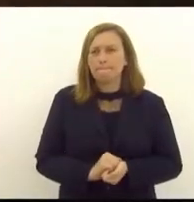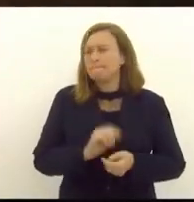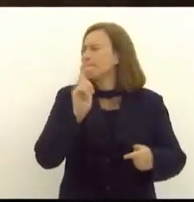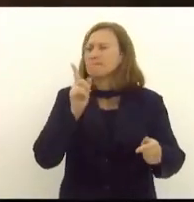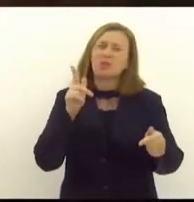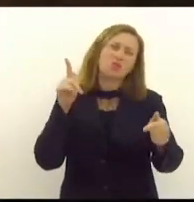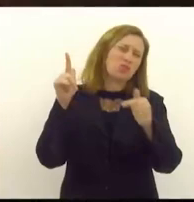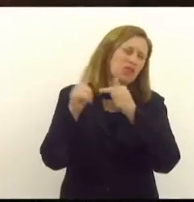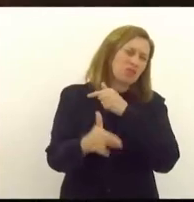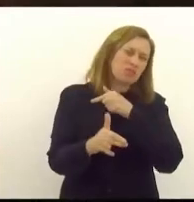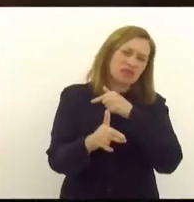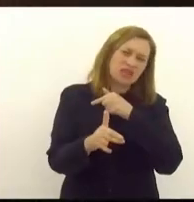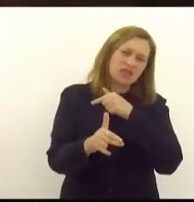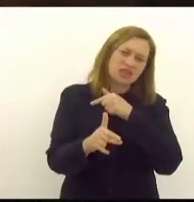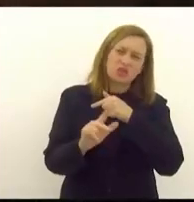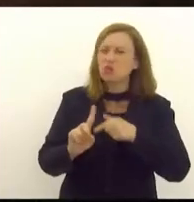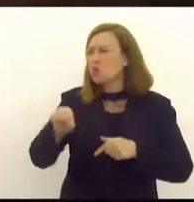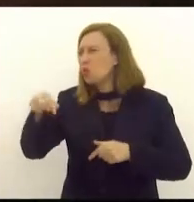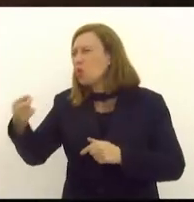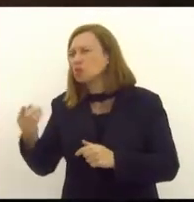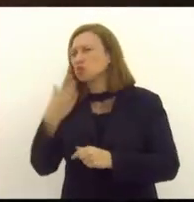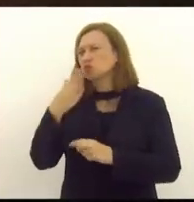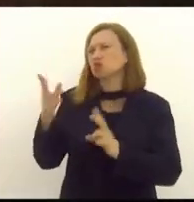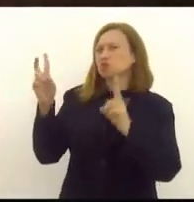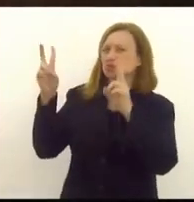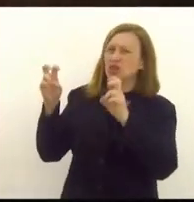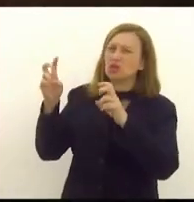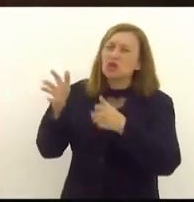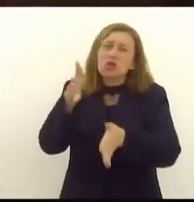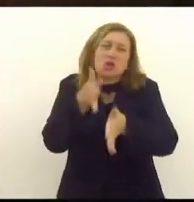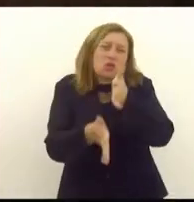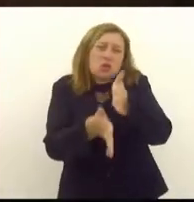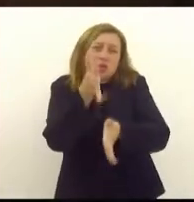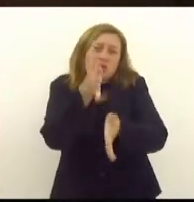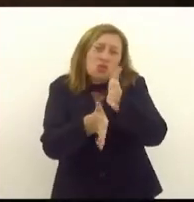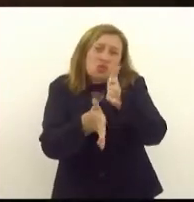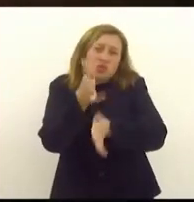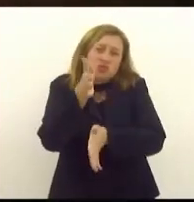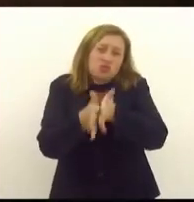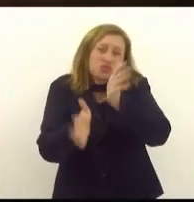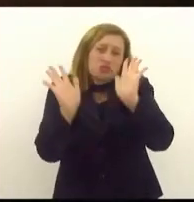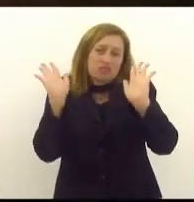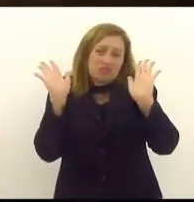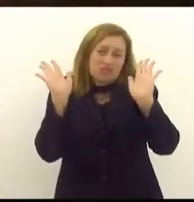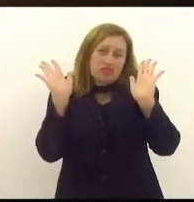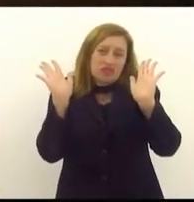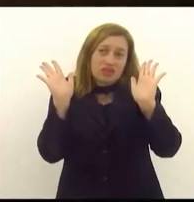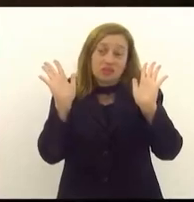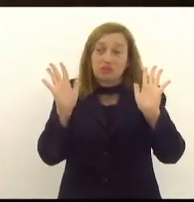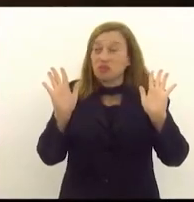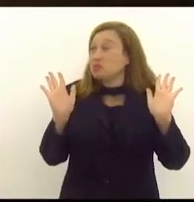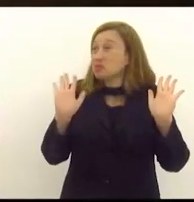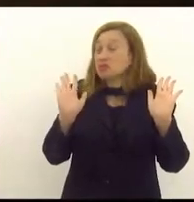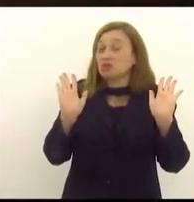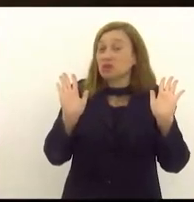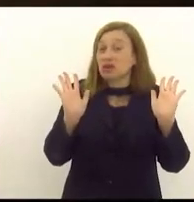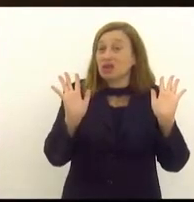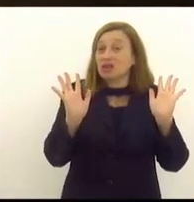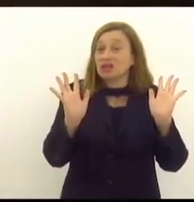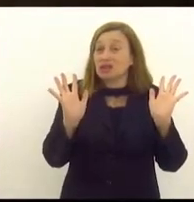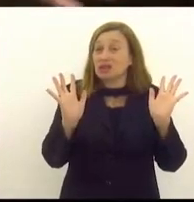interromper a matéria com outros assuntos isso foge a regras parlamentares eu não tô querendo aqui